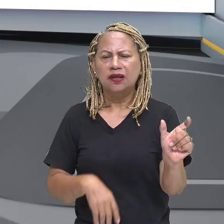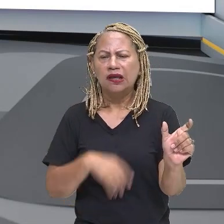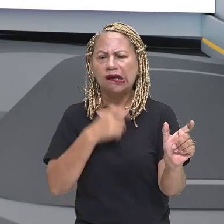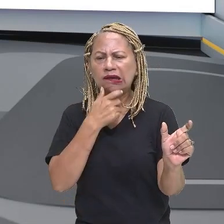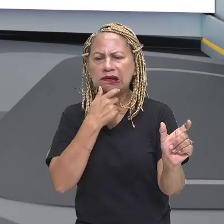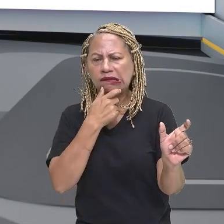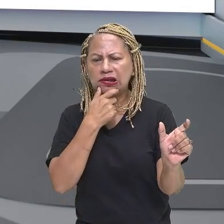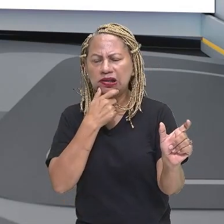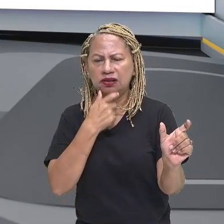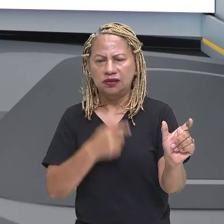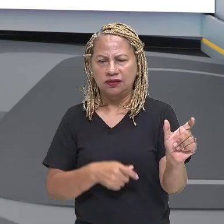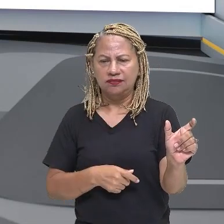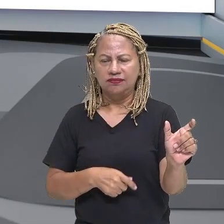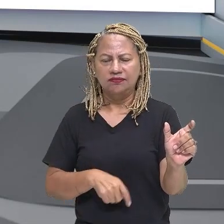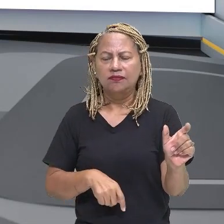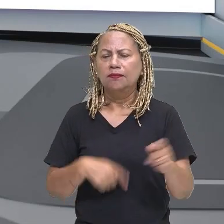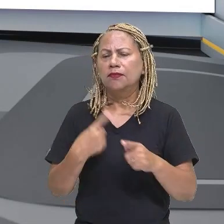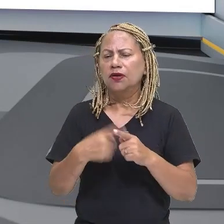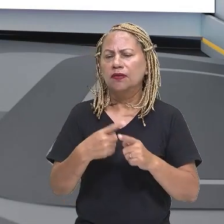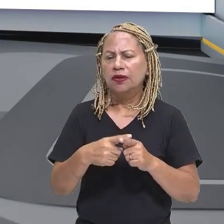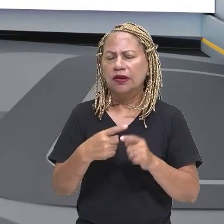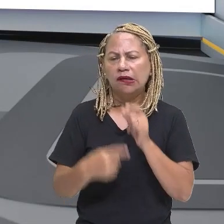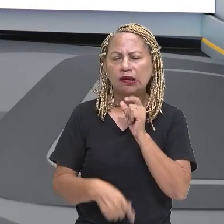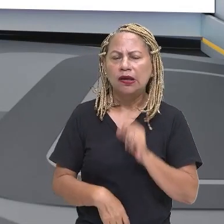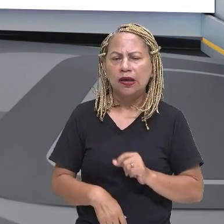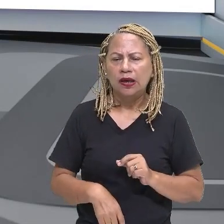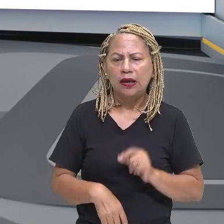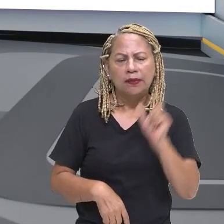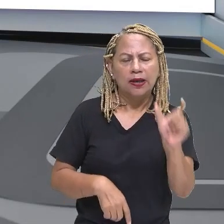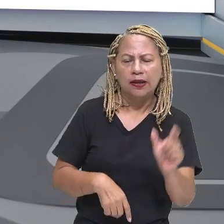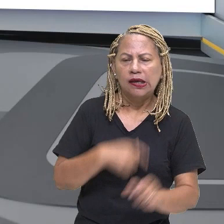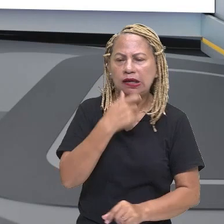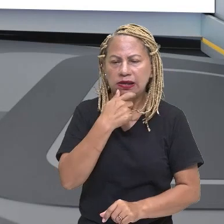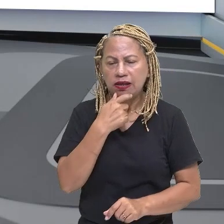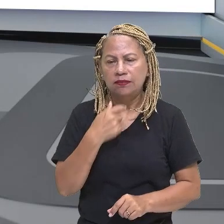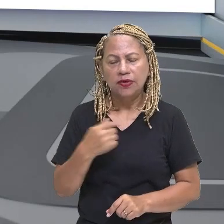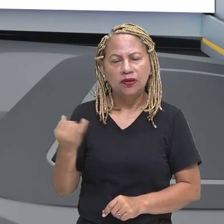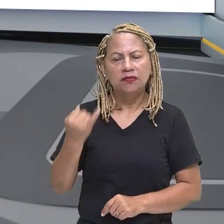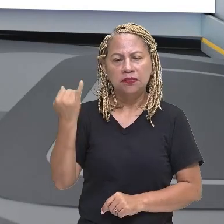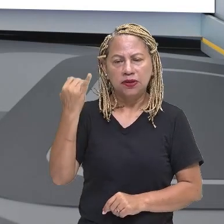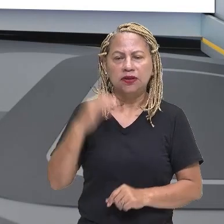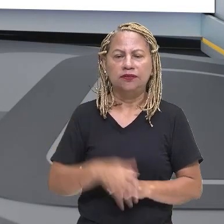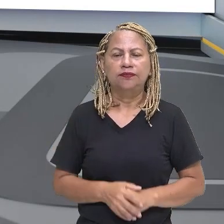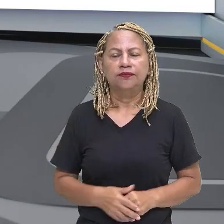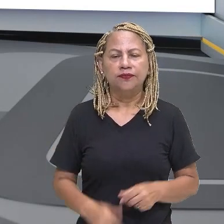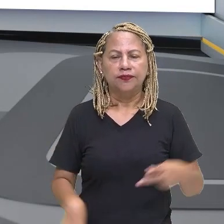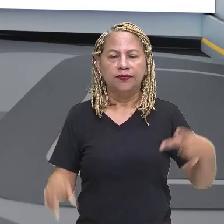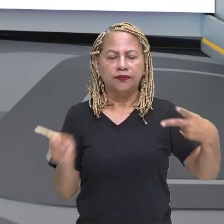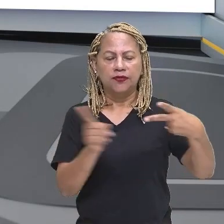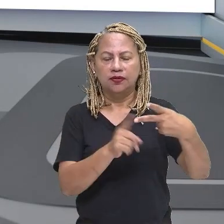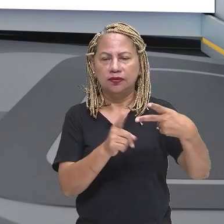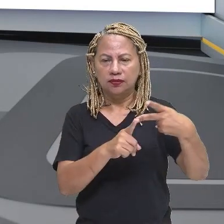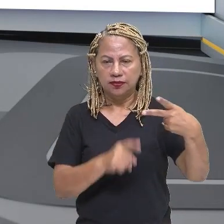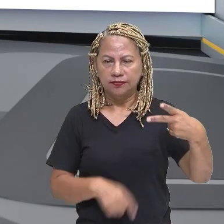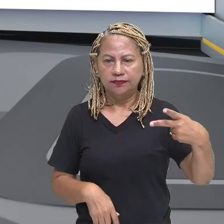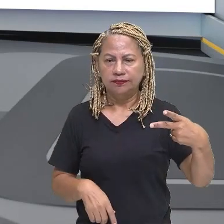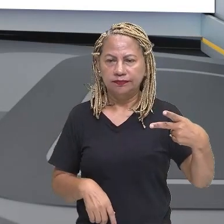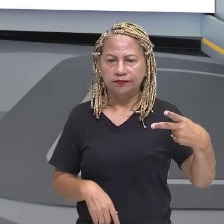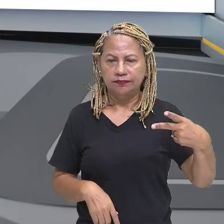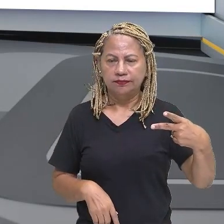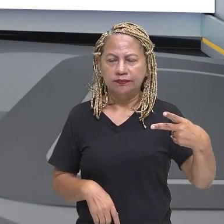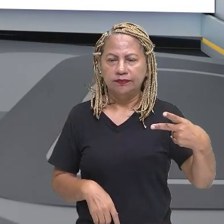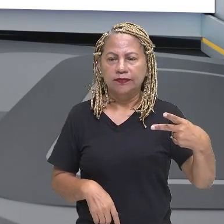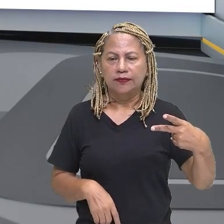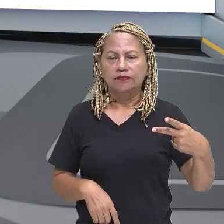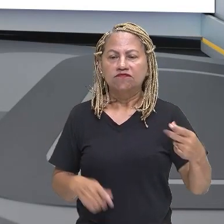que é a língua do universo dos games. Daqui a pouco a gente comenta sobre isso. 2, as possibilidades estabelecidas para